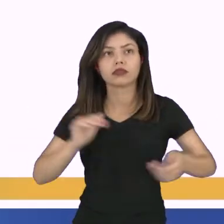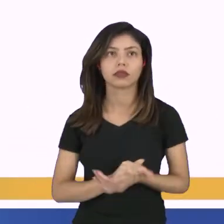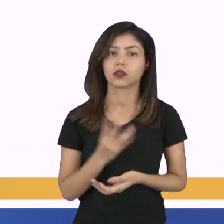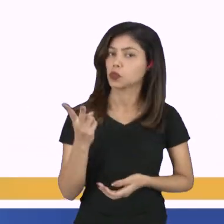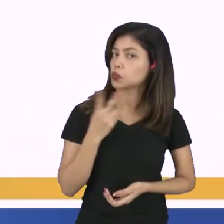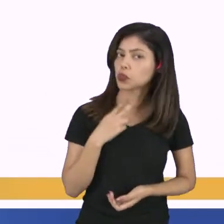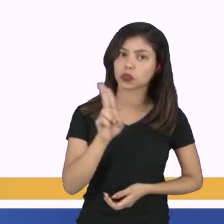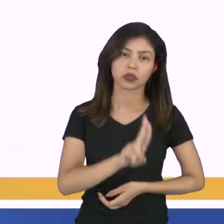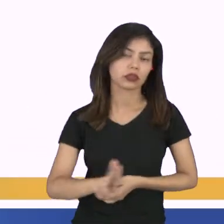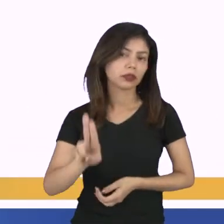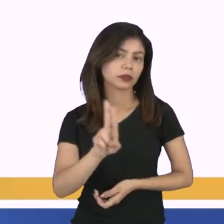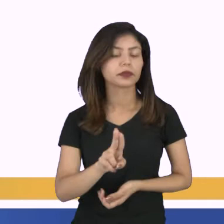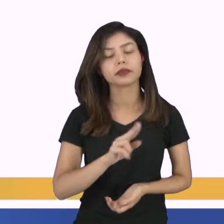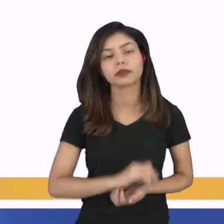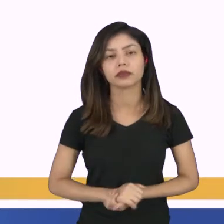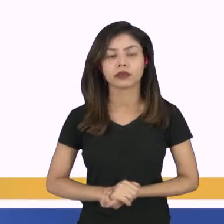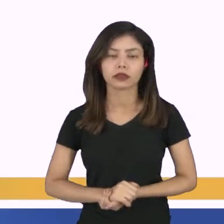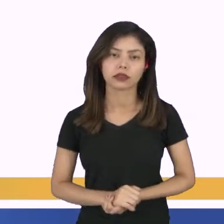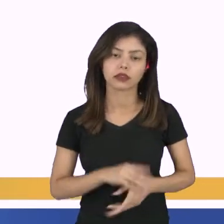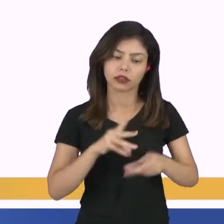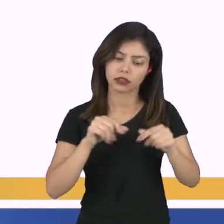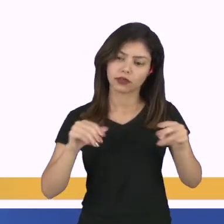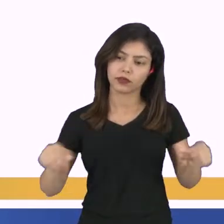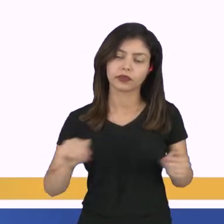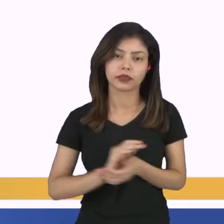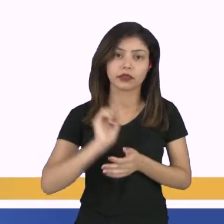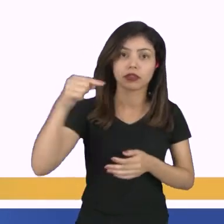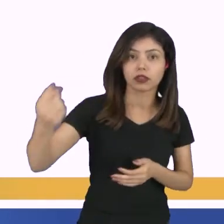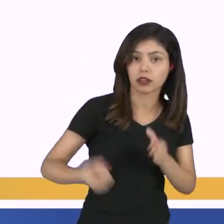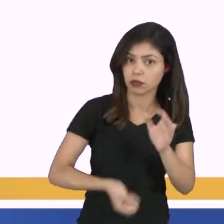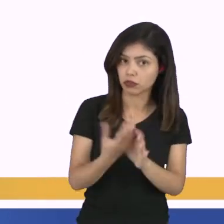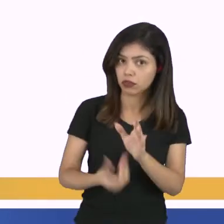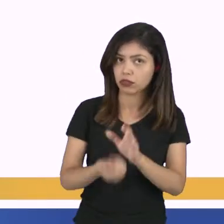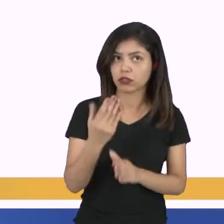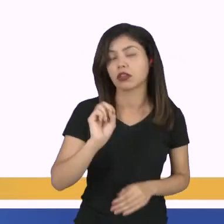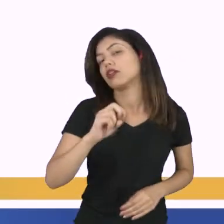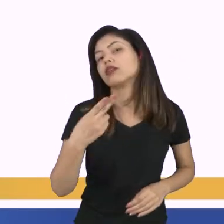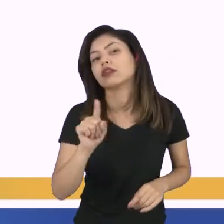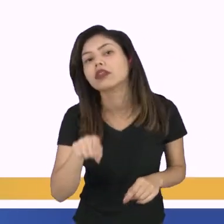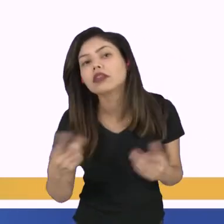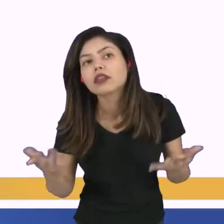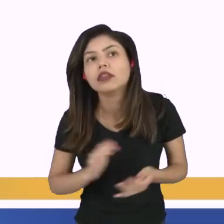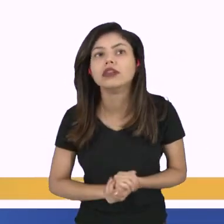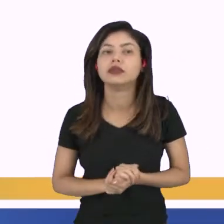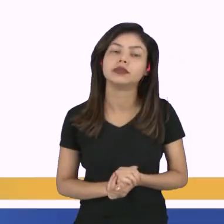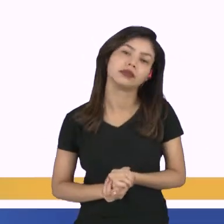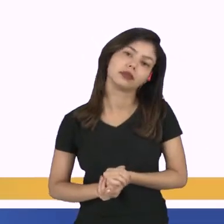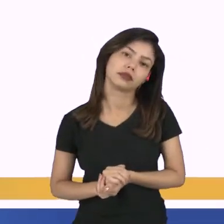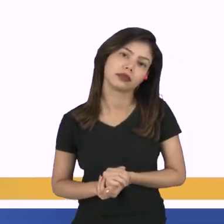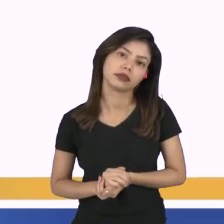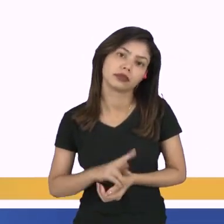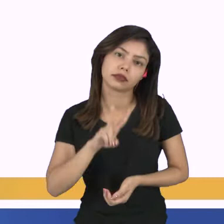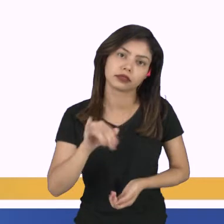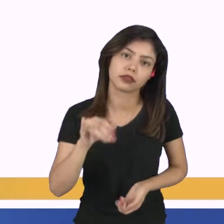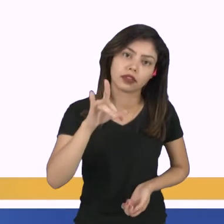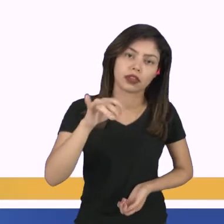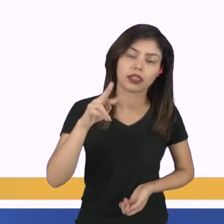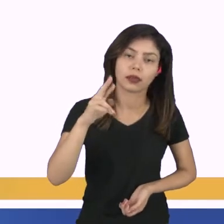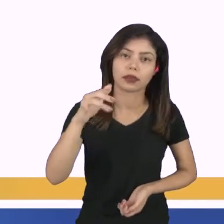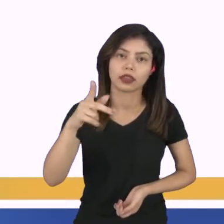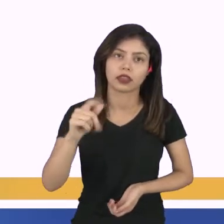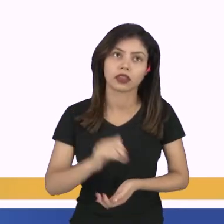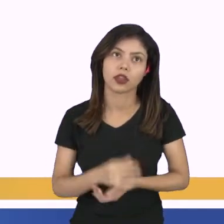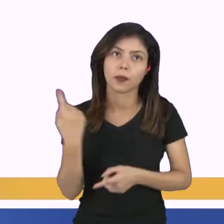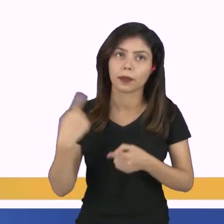não pode utilizar, né, sementes daquilo que ele produziu. Ou seja, justamente aí vem a dependência,